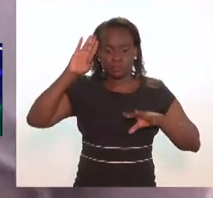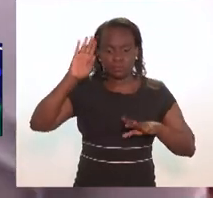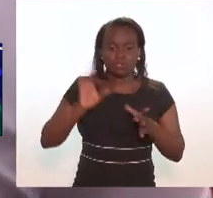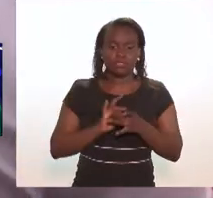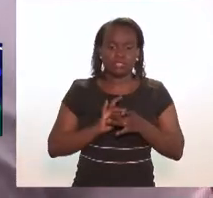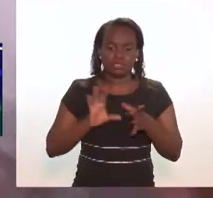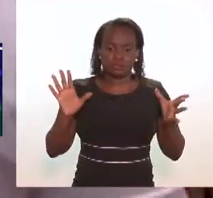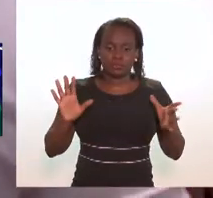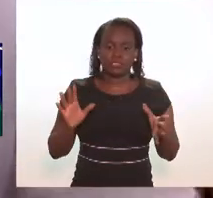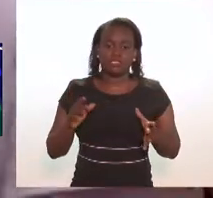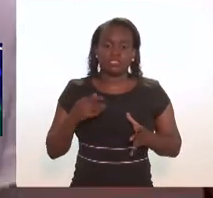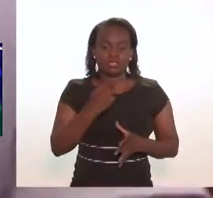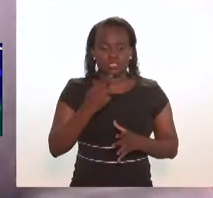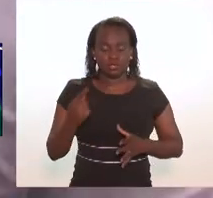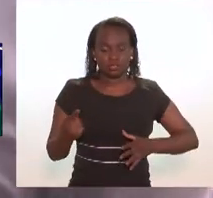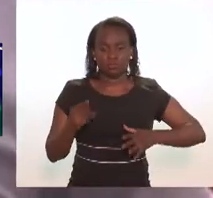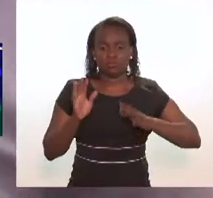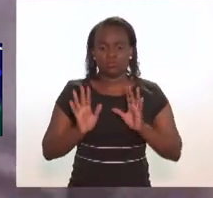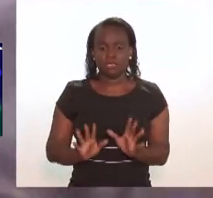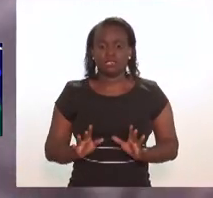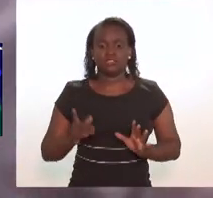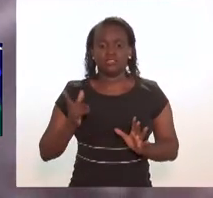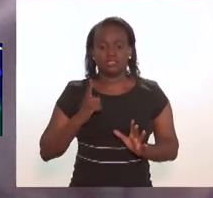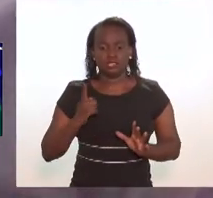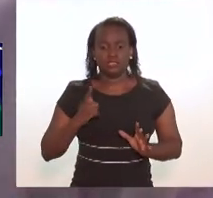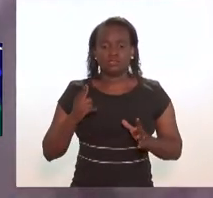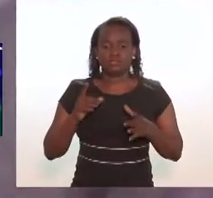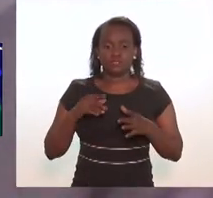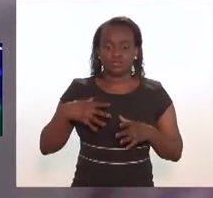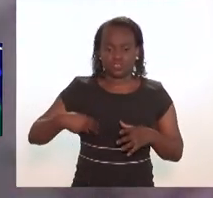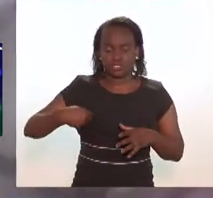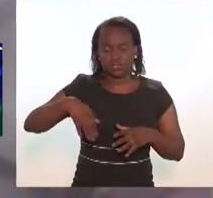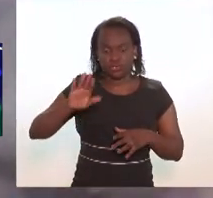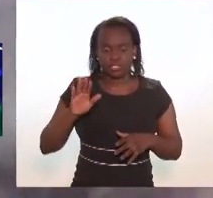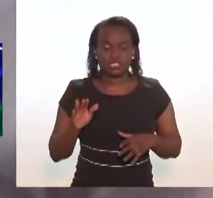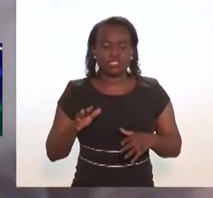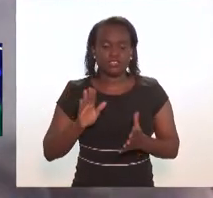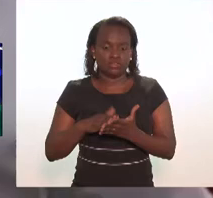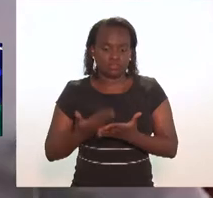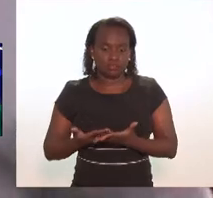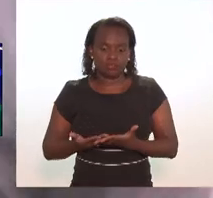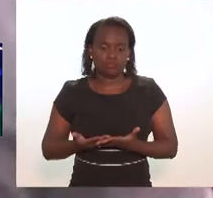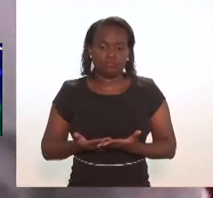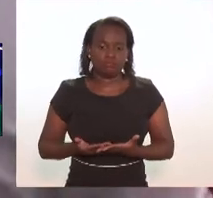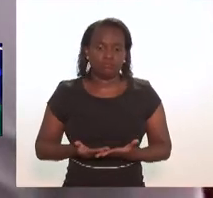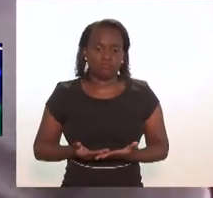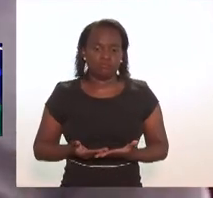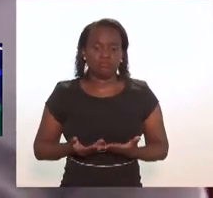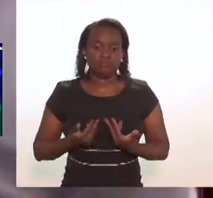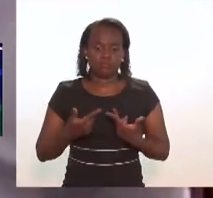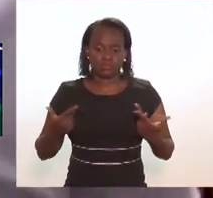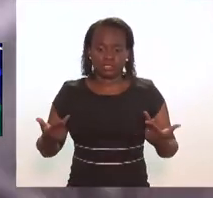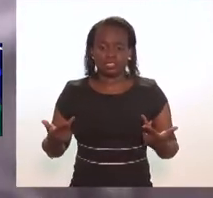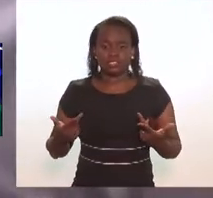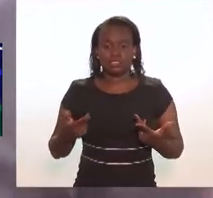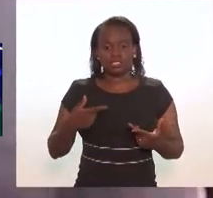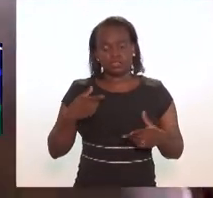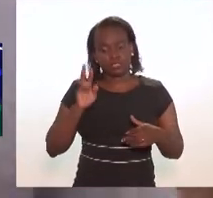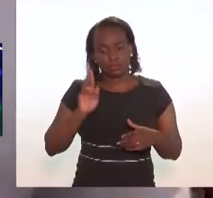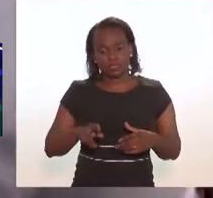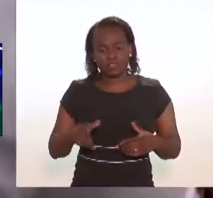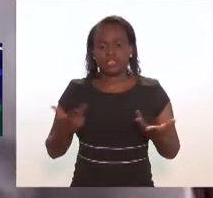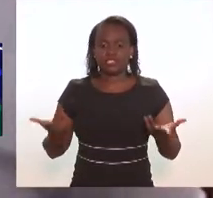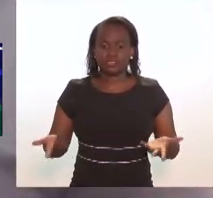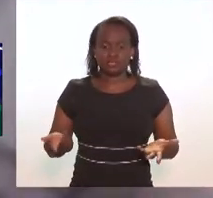de pais que, caso queiram instruir seus filhos para coisas um tanto quanto reprováveis, que